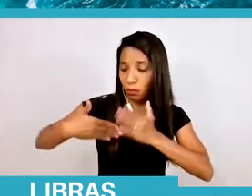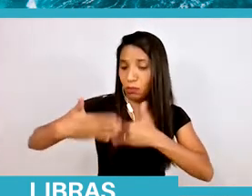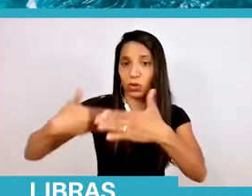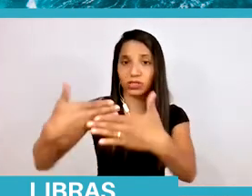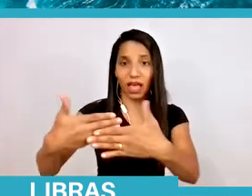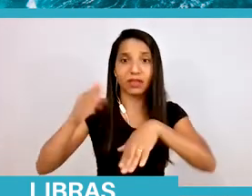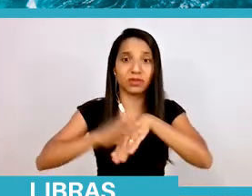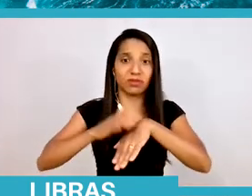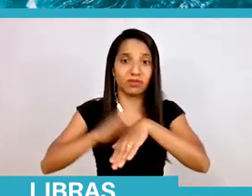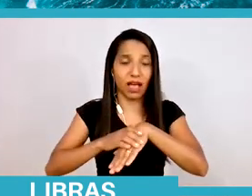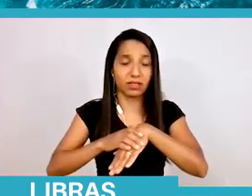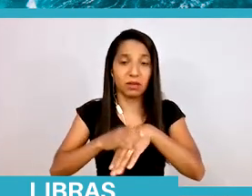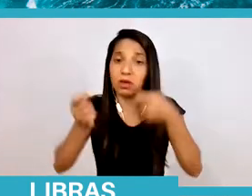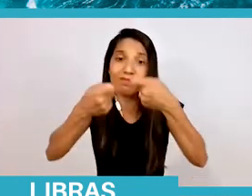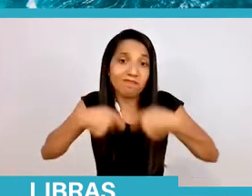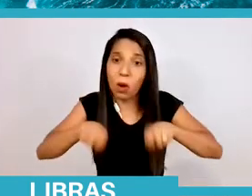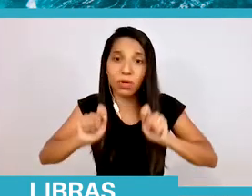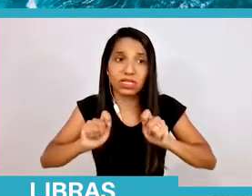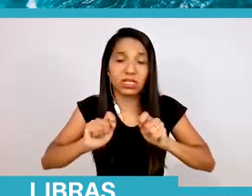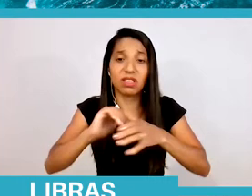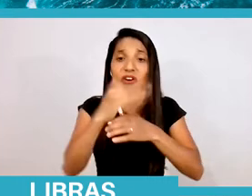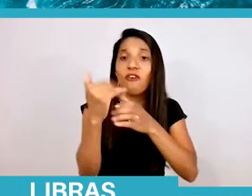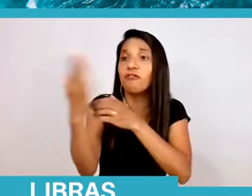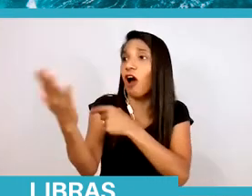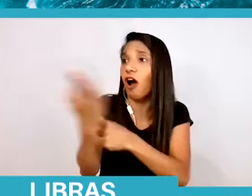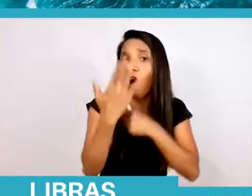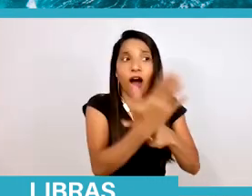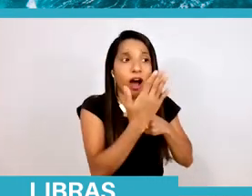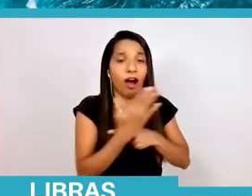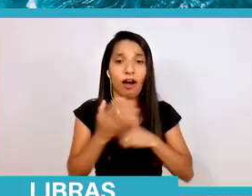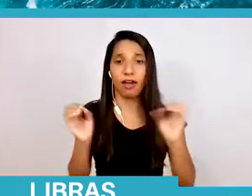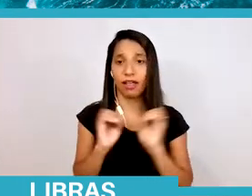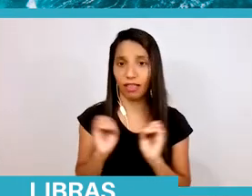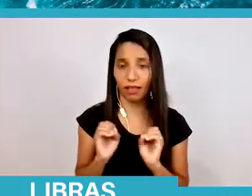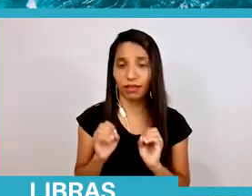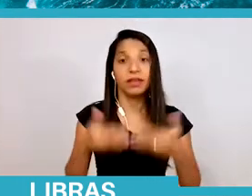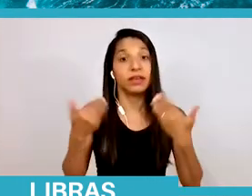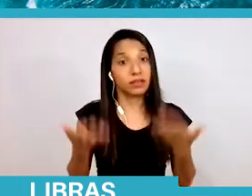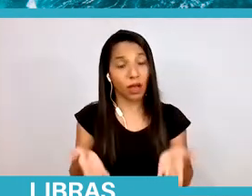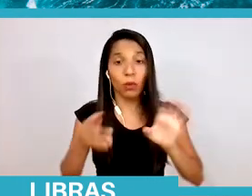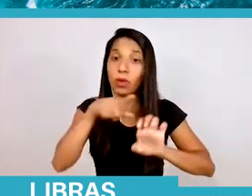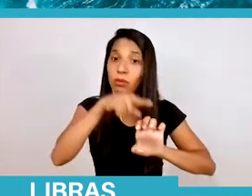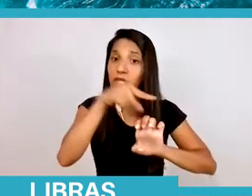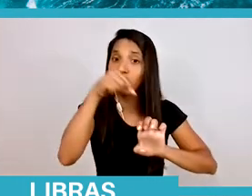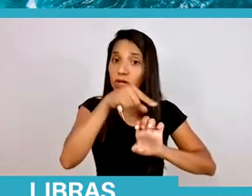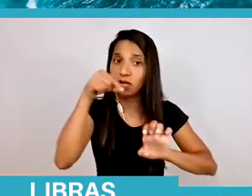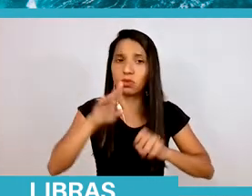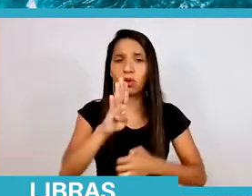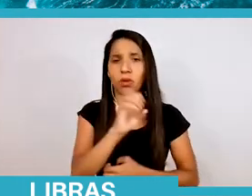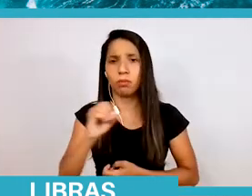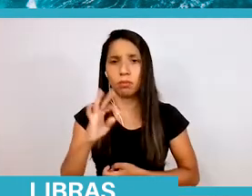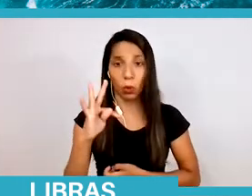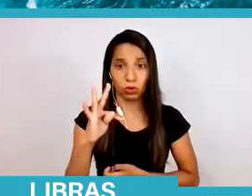atividade sem ajuda externa. E nesse âmbito de empreendedorismo, o empreendedorismo bootstrap é a gente criar um